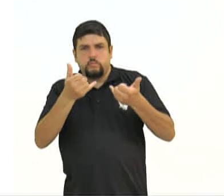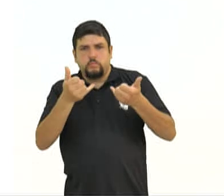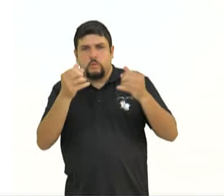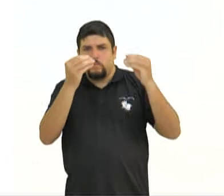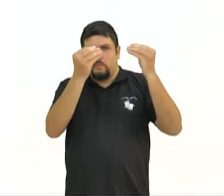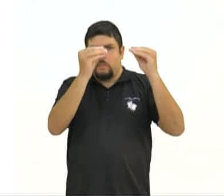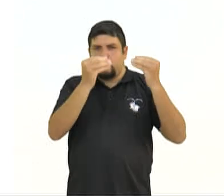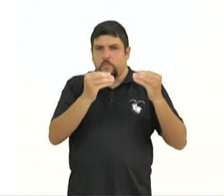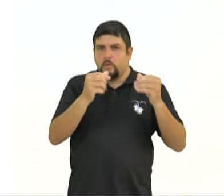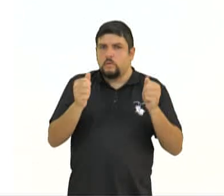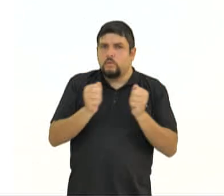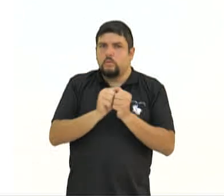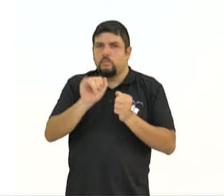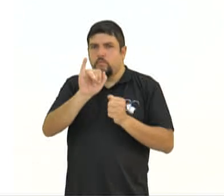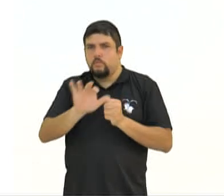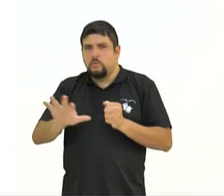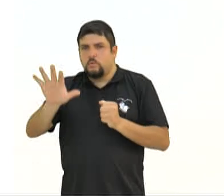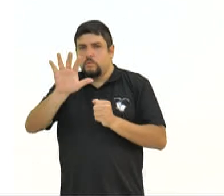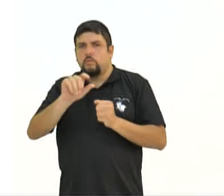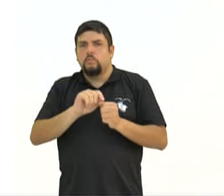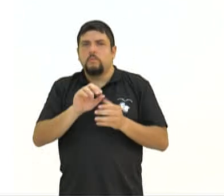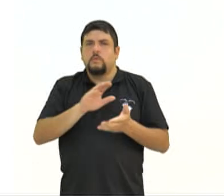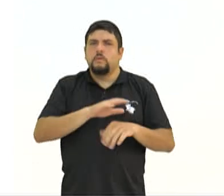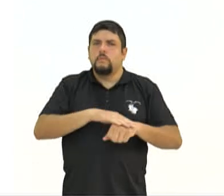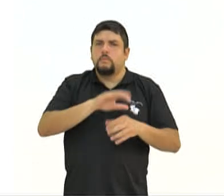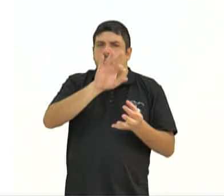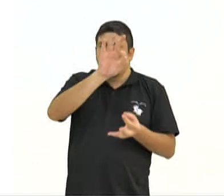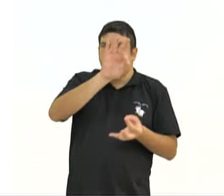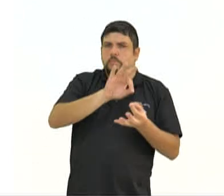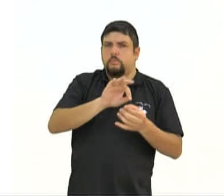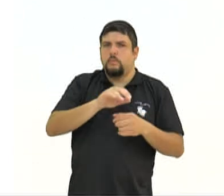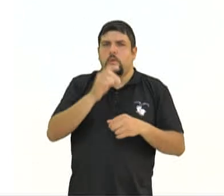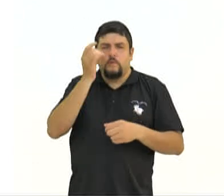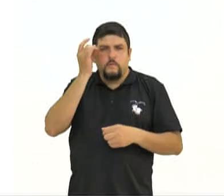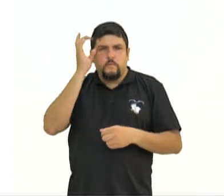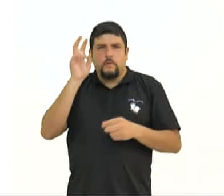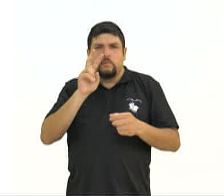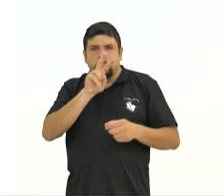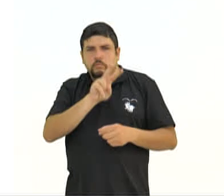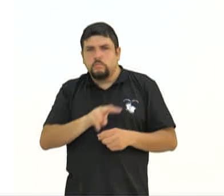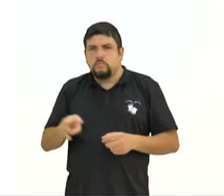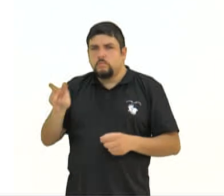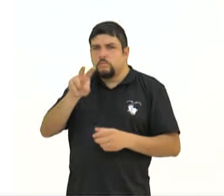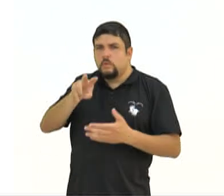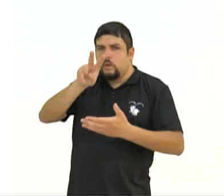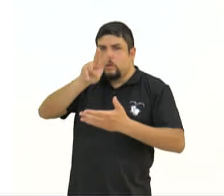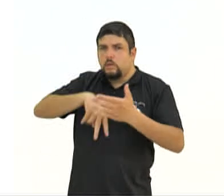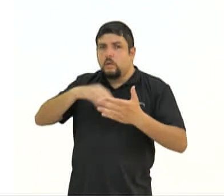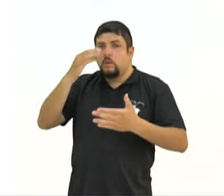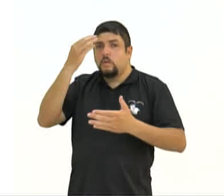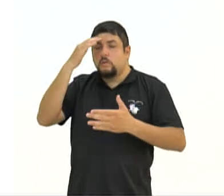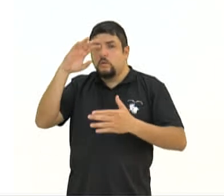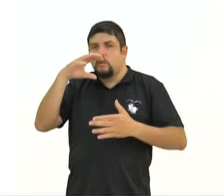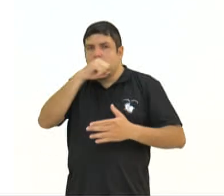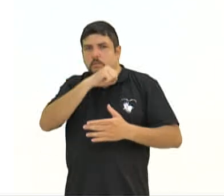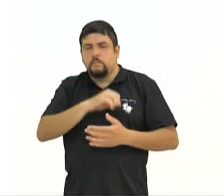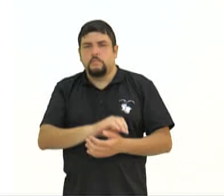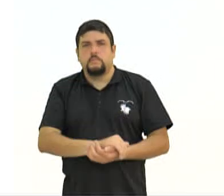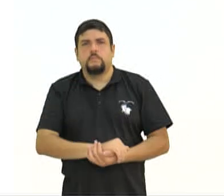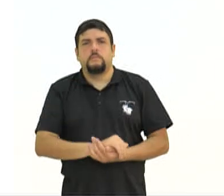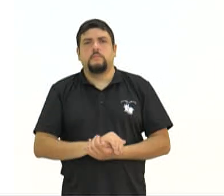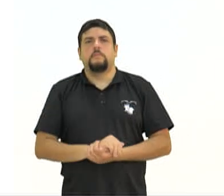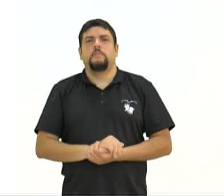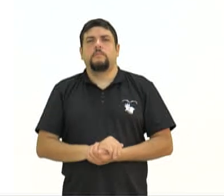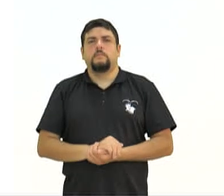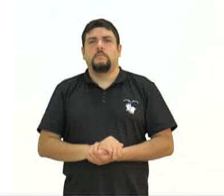forma breve, mais fácil, né, para você conseguir ter acesso rapidamente. As infografias se utilizam